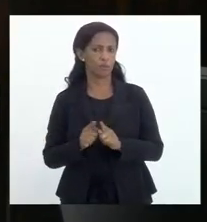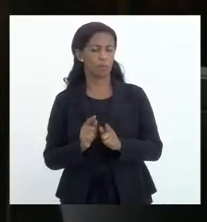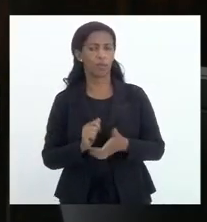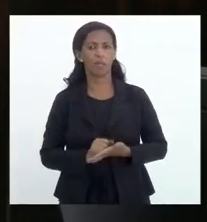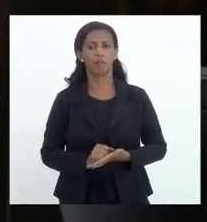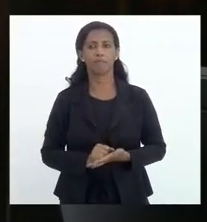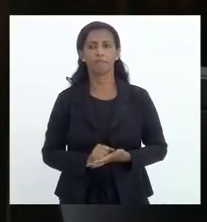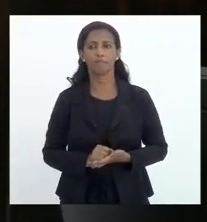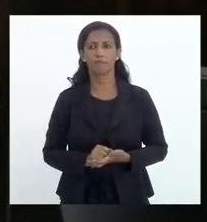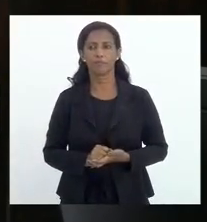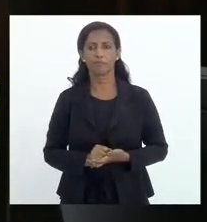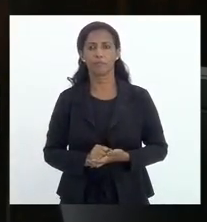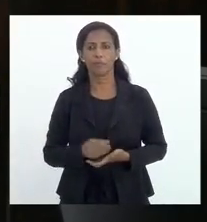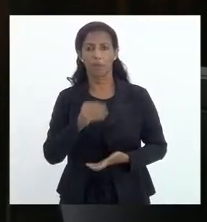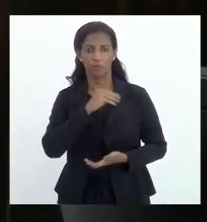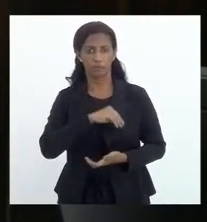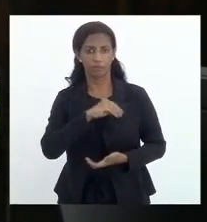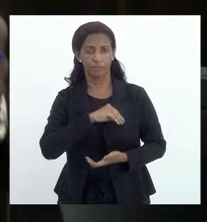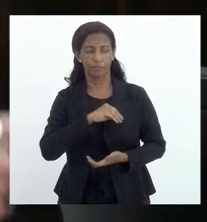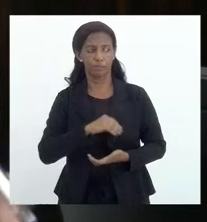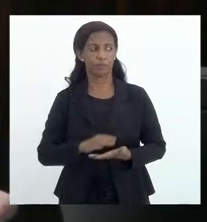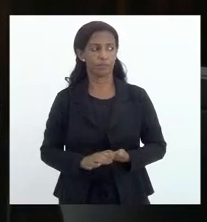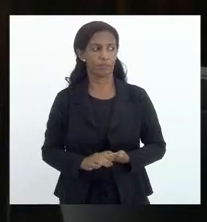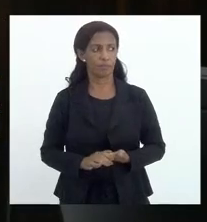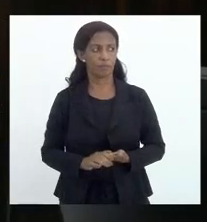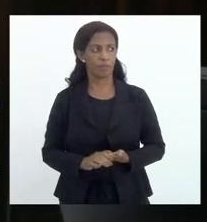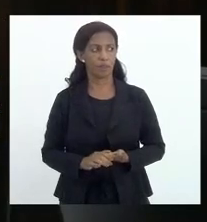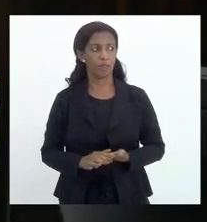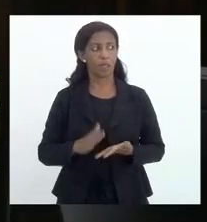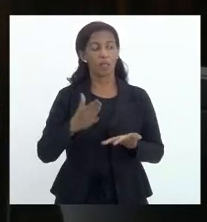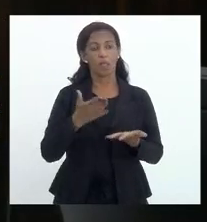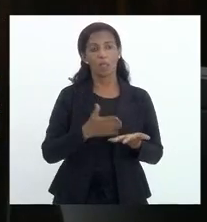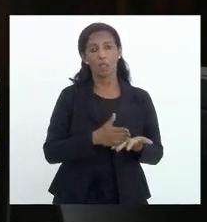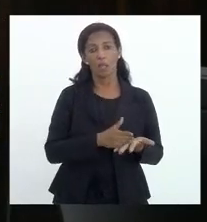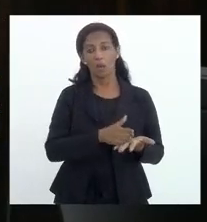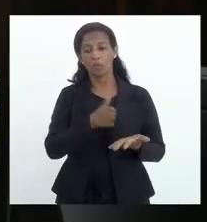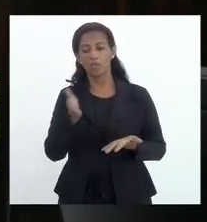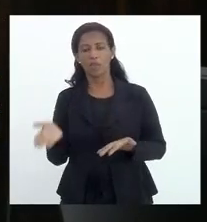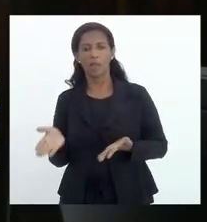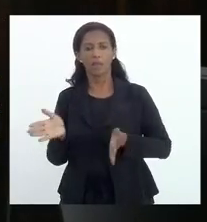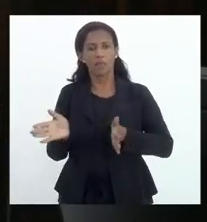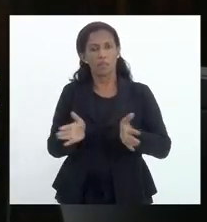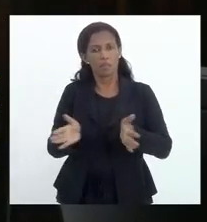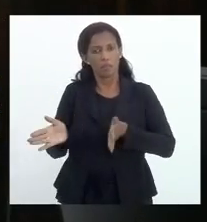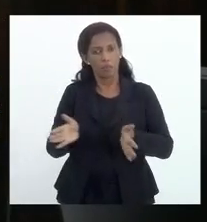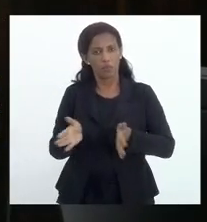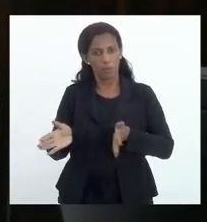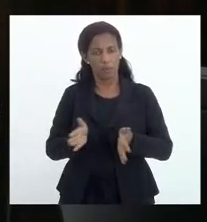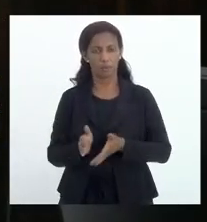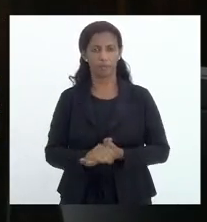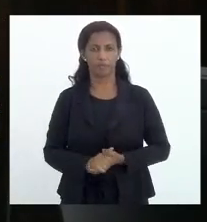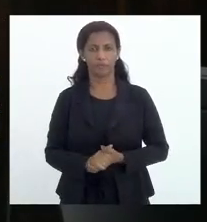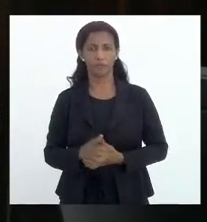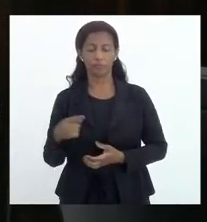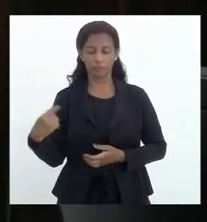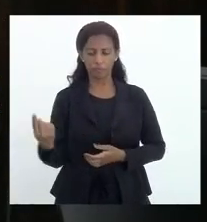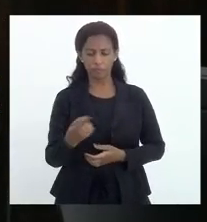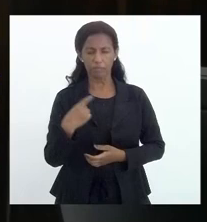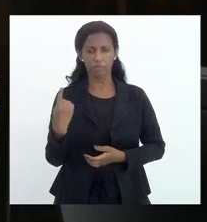questões remuneratórias. E, ao sair desse movimento, digamos assim, nós